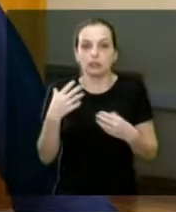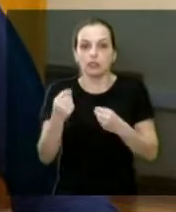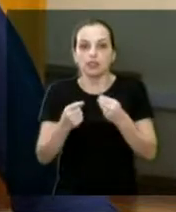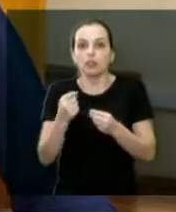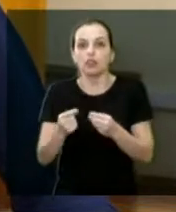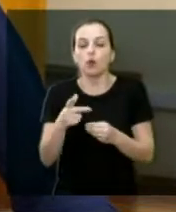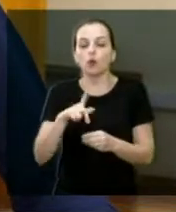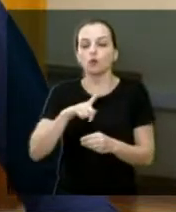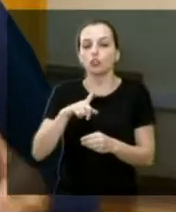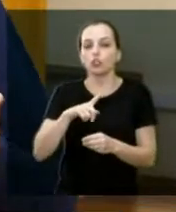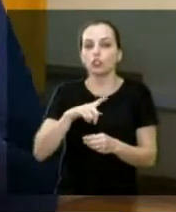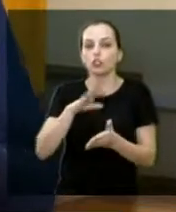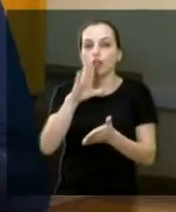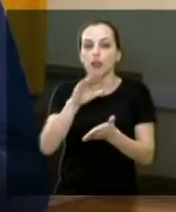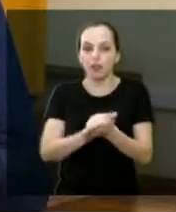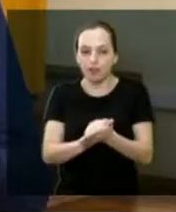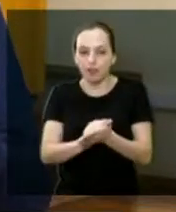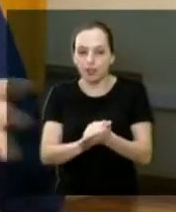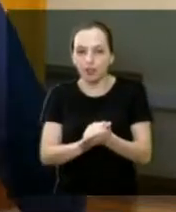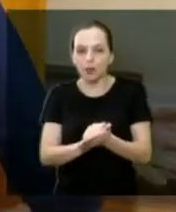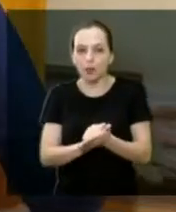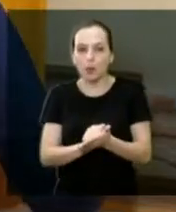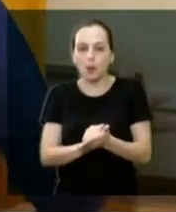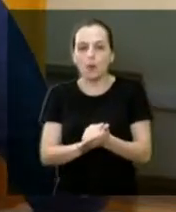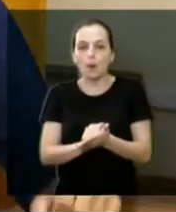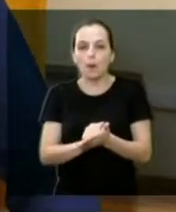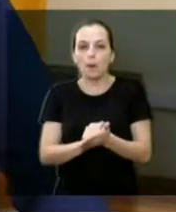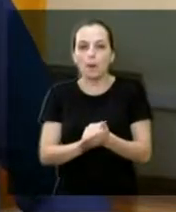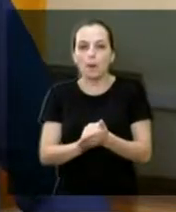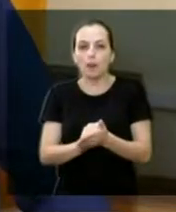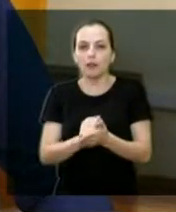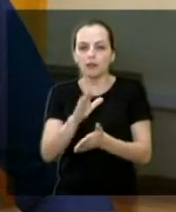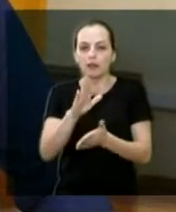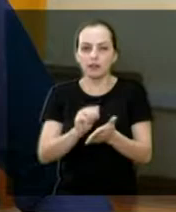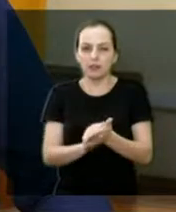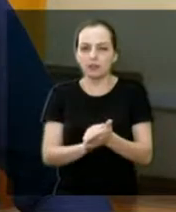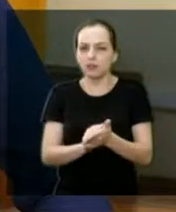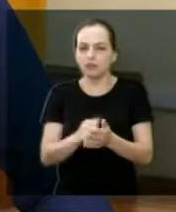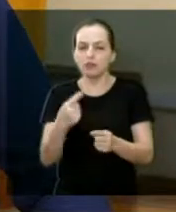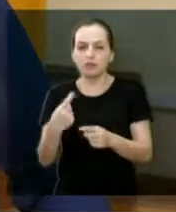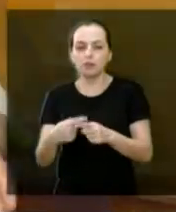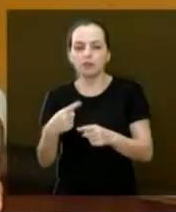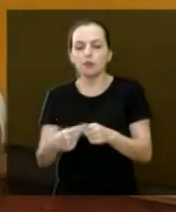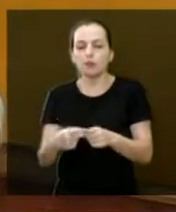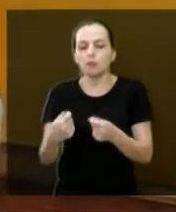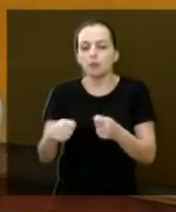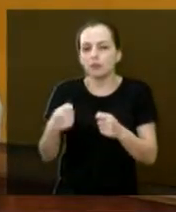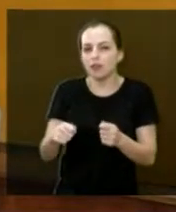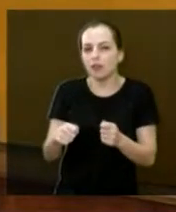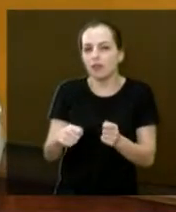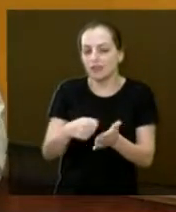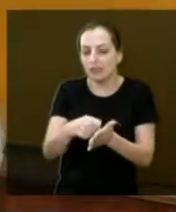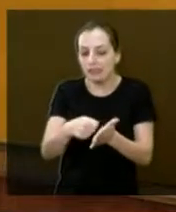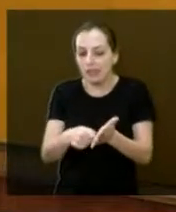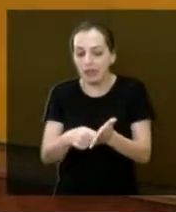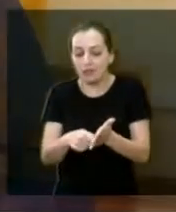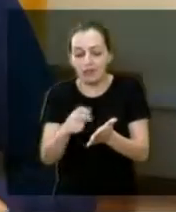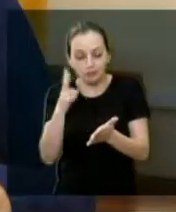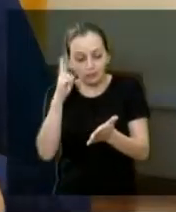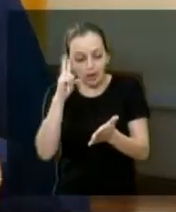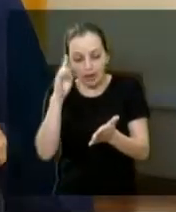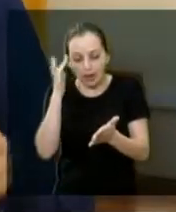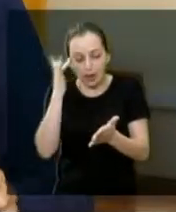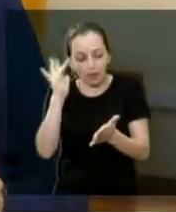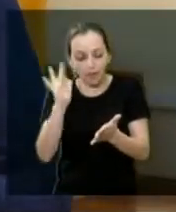gravador, porque se eu tivesse que escrever, eu estava tremendo. Aí eu e era aquele gravadorzão assim, né? Pesava